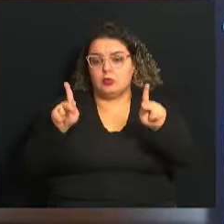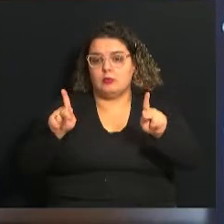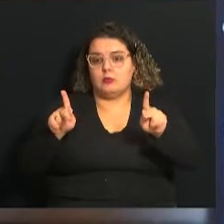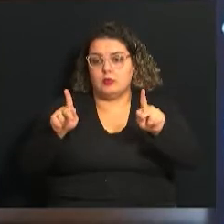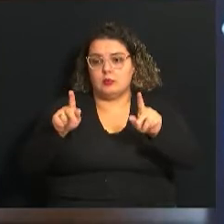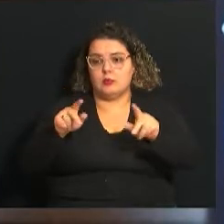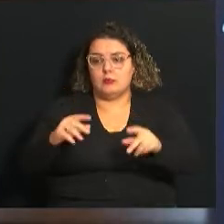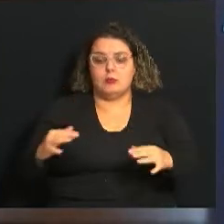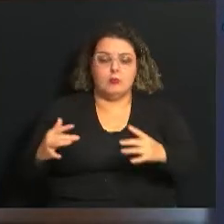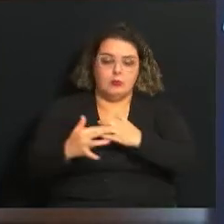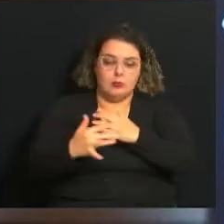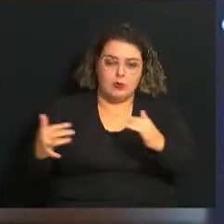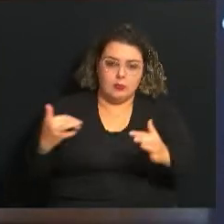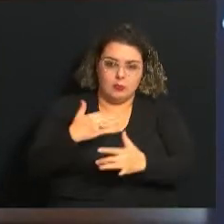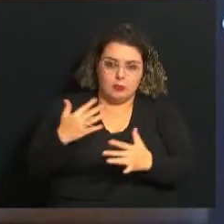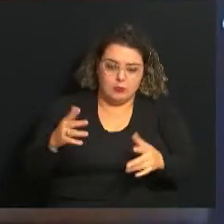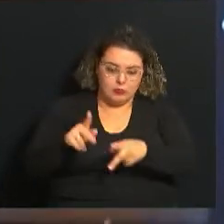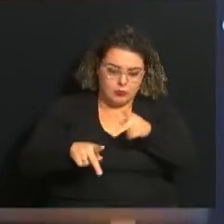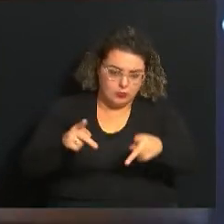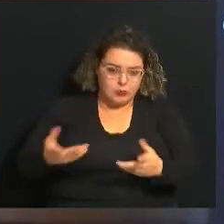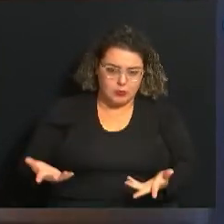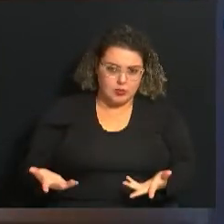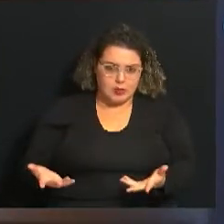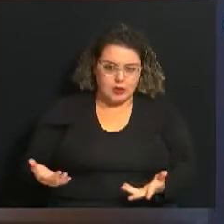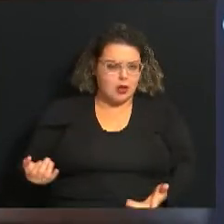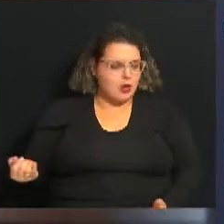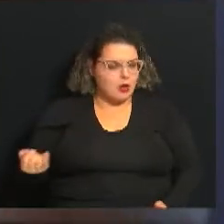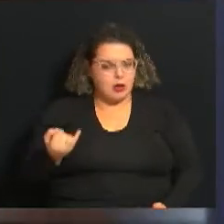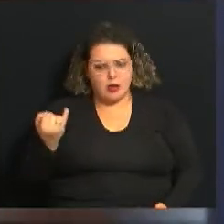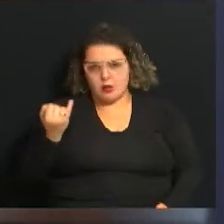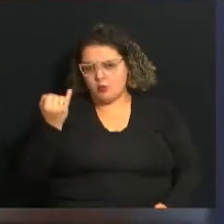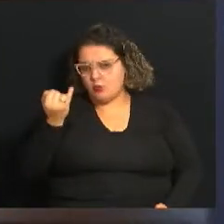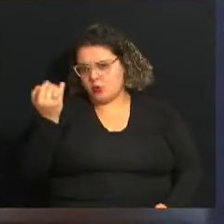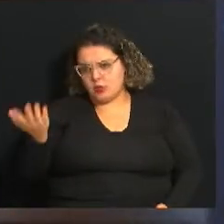extremamente relevante. A gente colocou na